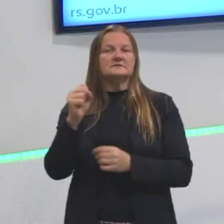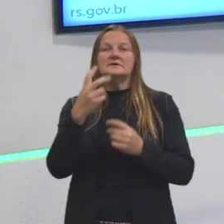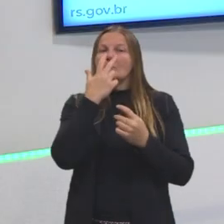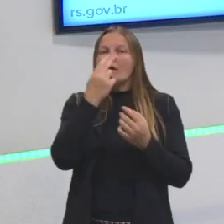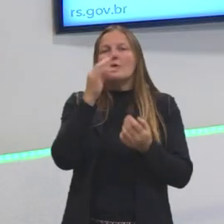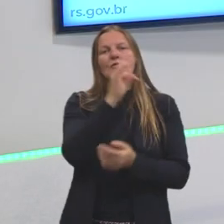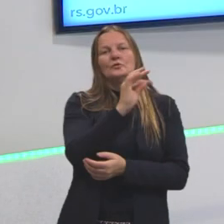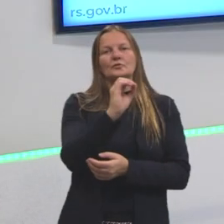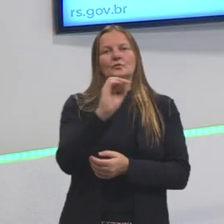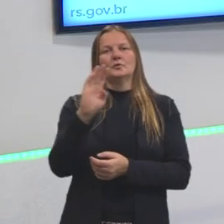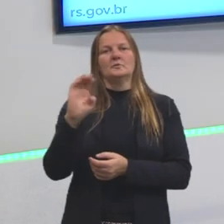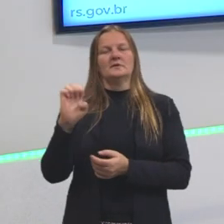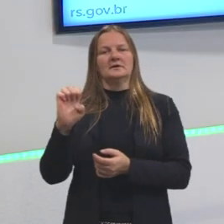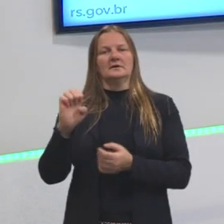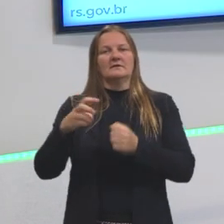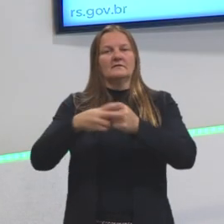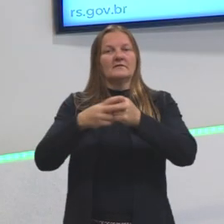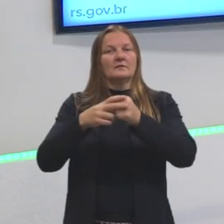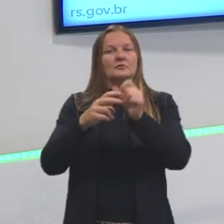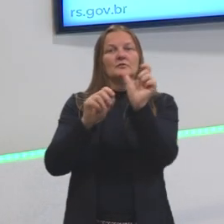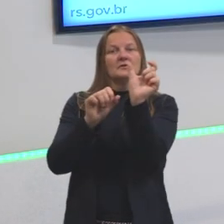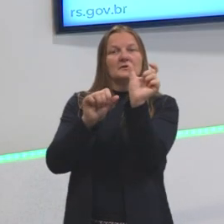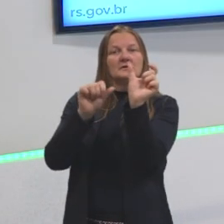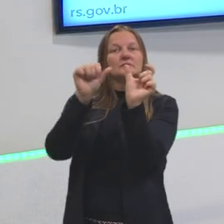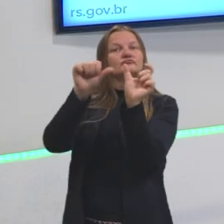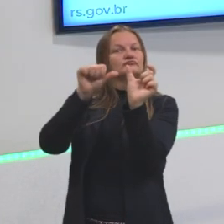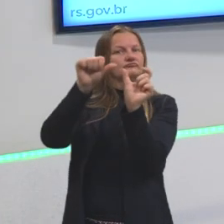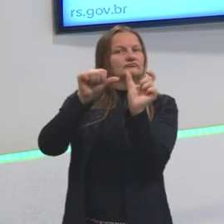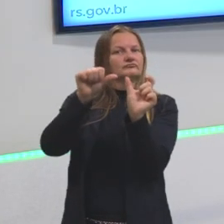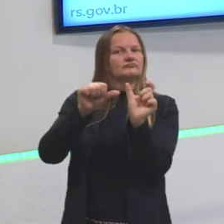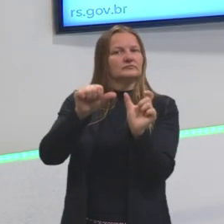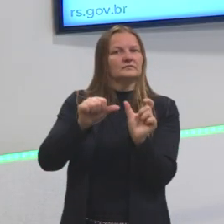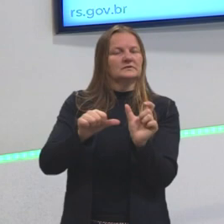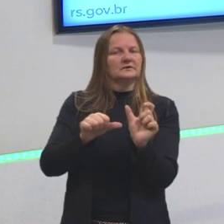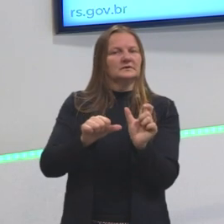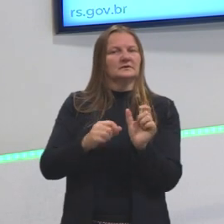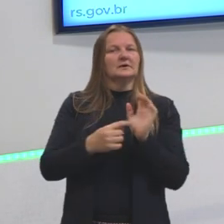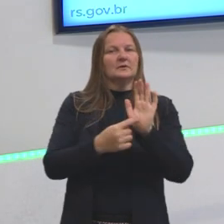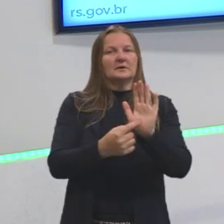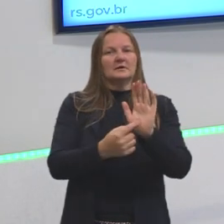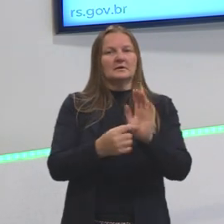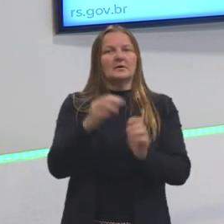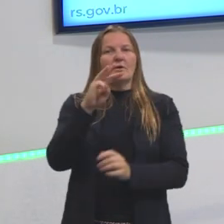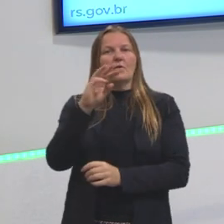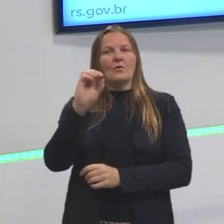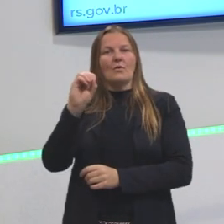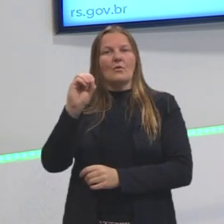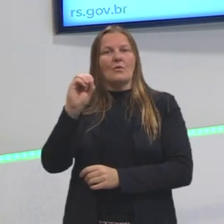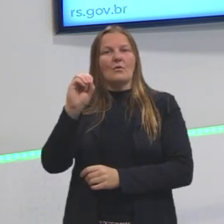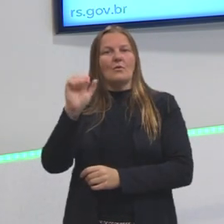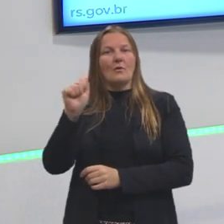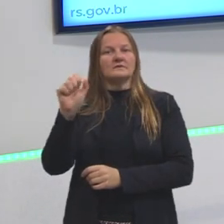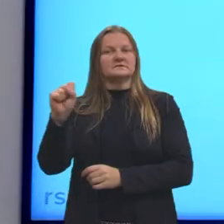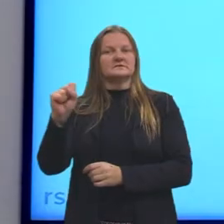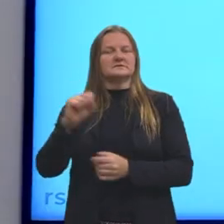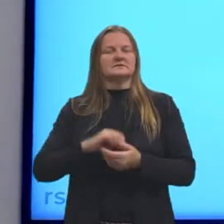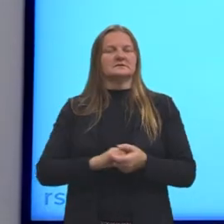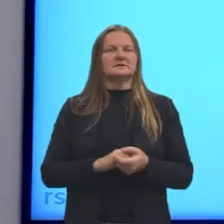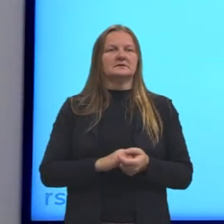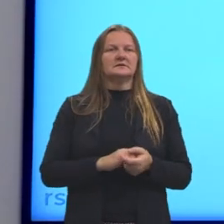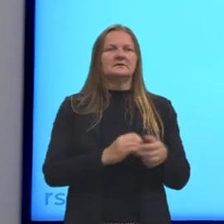e ele não é um verbo regular ele é um Gabi é Claro porque tá mostrando ali a forma dele modifica e